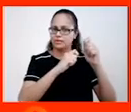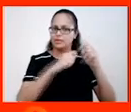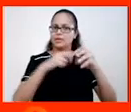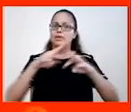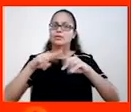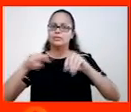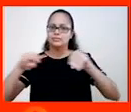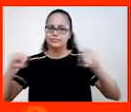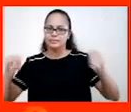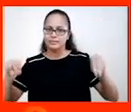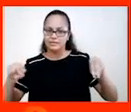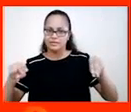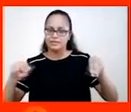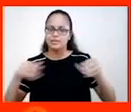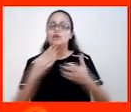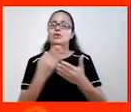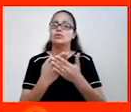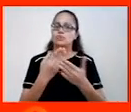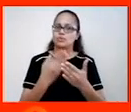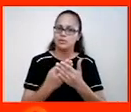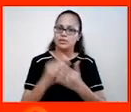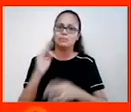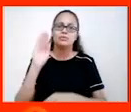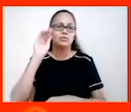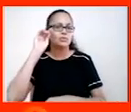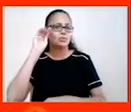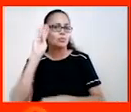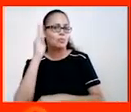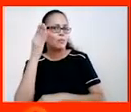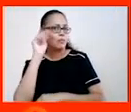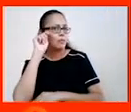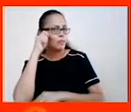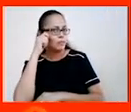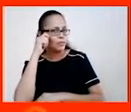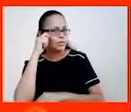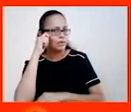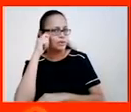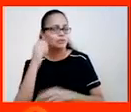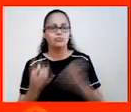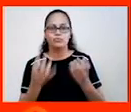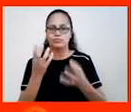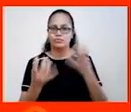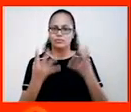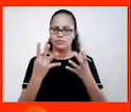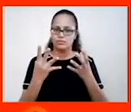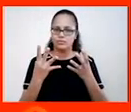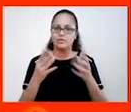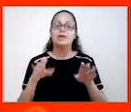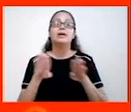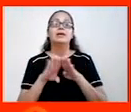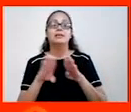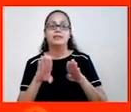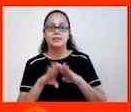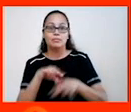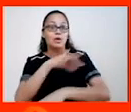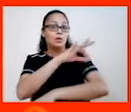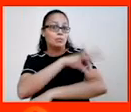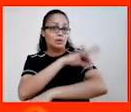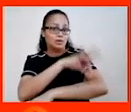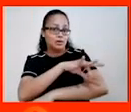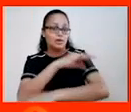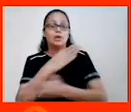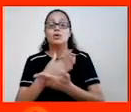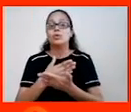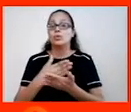minerais, nós estudamos, a era do carvão mineral, estudamos a era do petróleo, que se conclui hoje, e vamos iniciar o